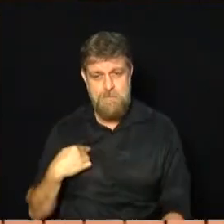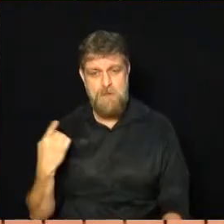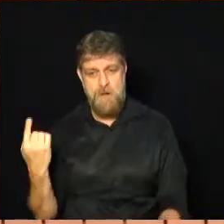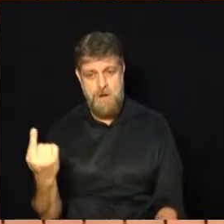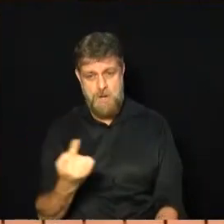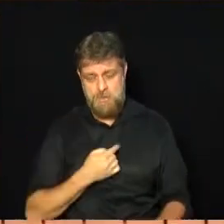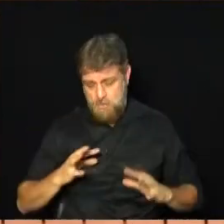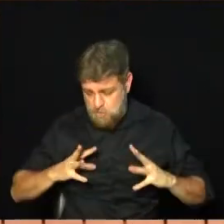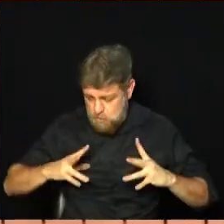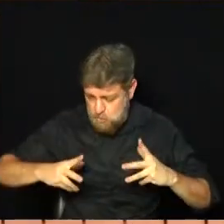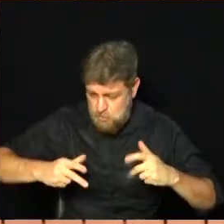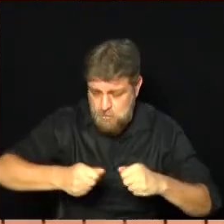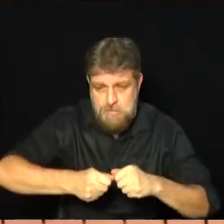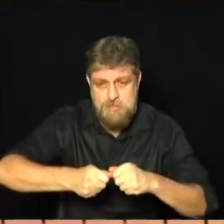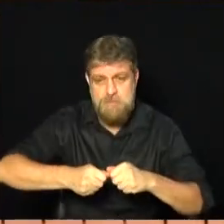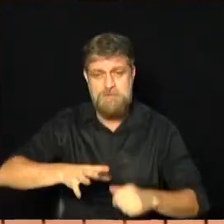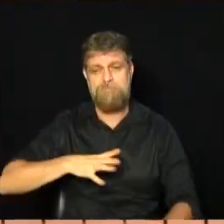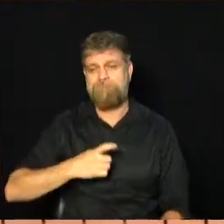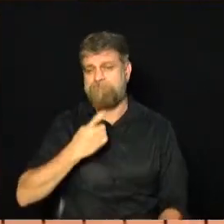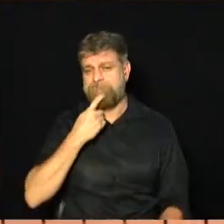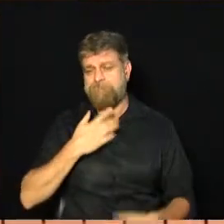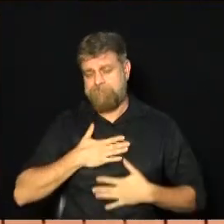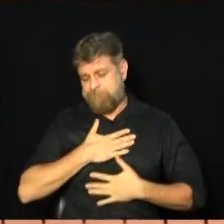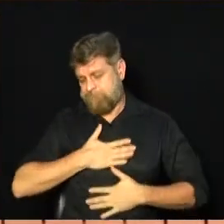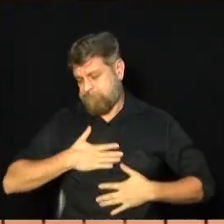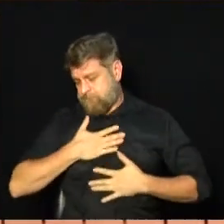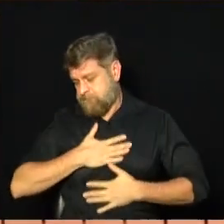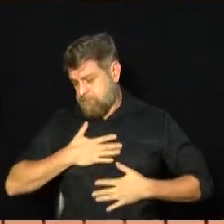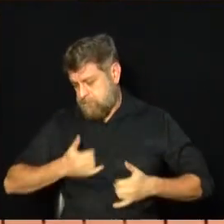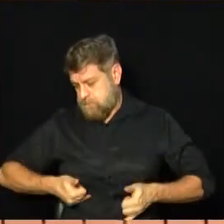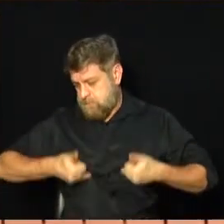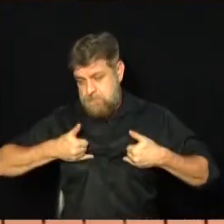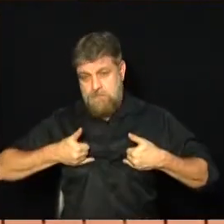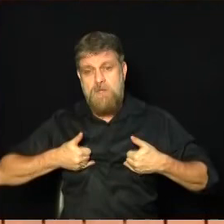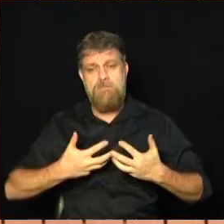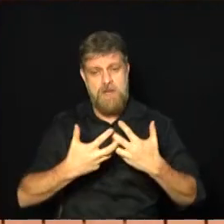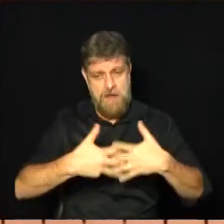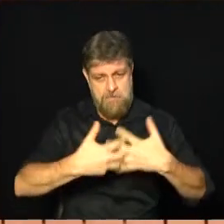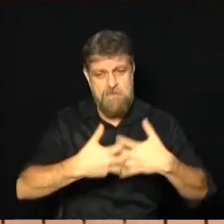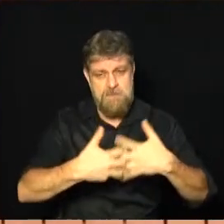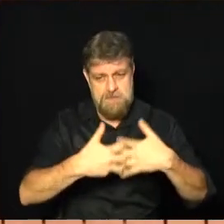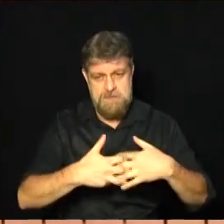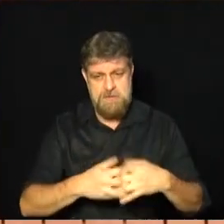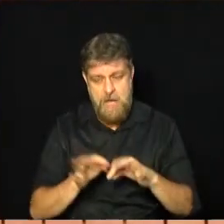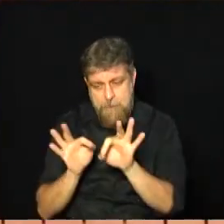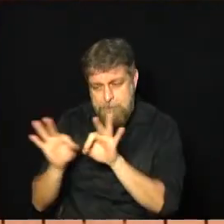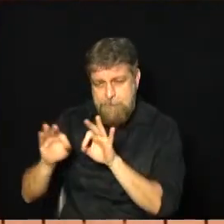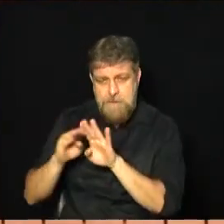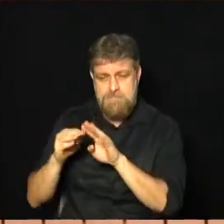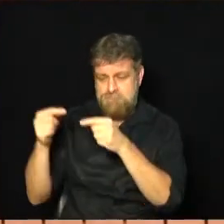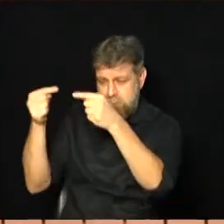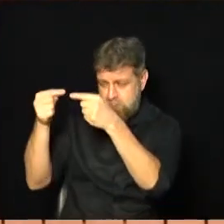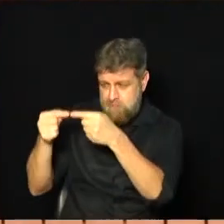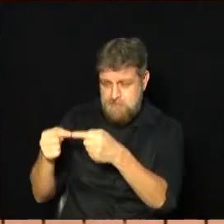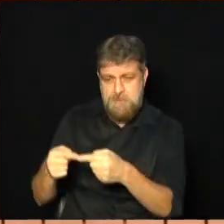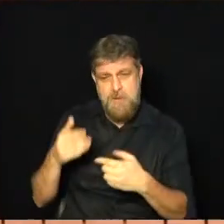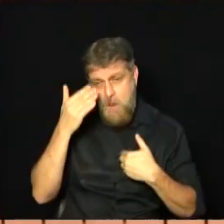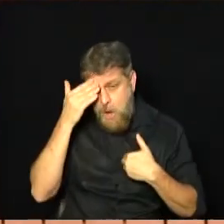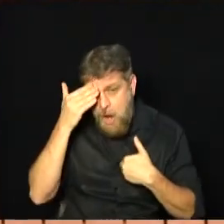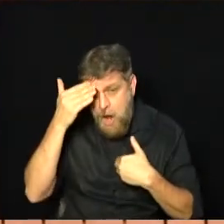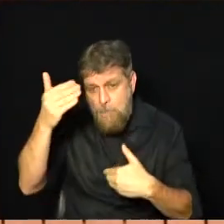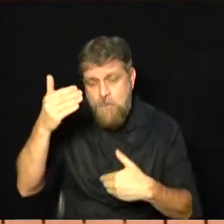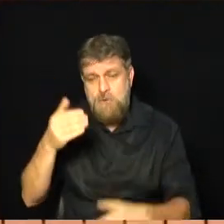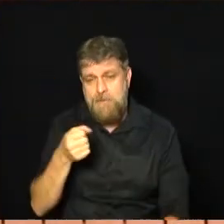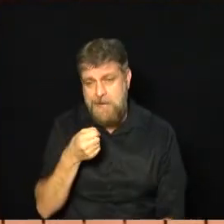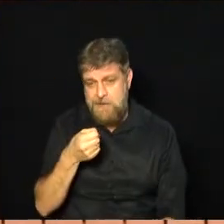todos, campineiros, estamos muito orgulhosos e vamos ver isso funcionar da maneira que ela foi projetada. Secretário, muito obrigado pela